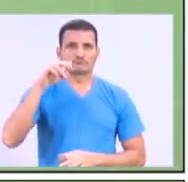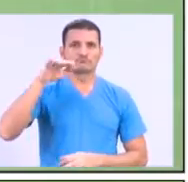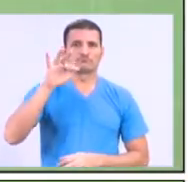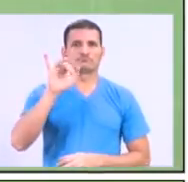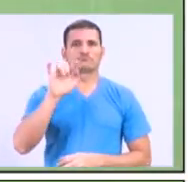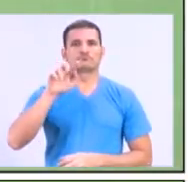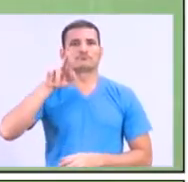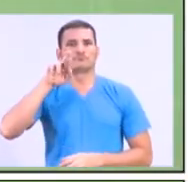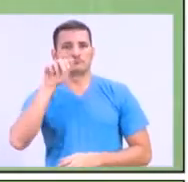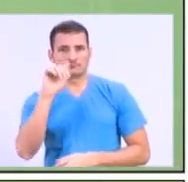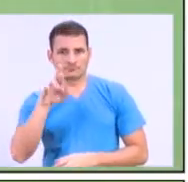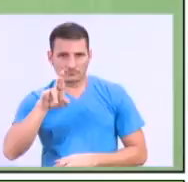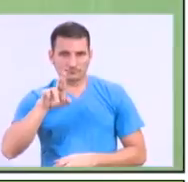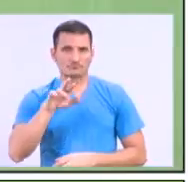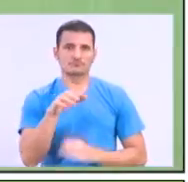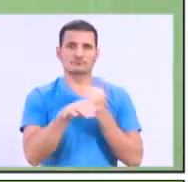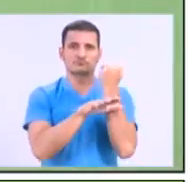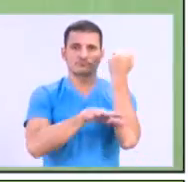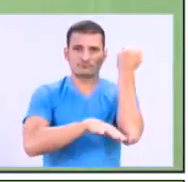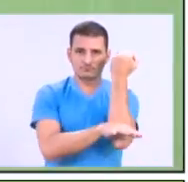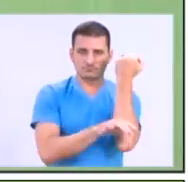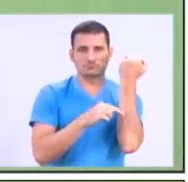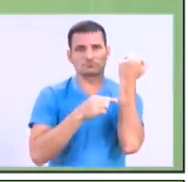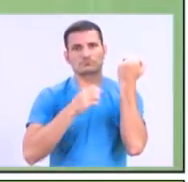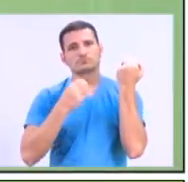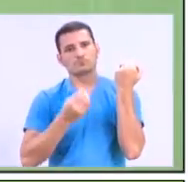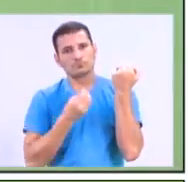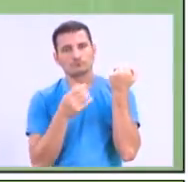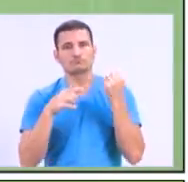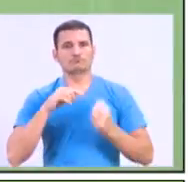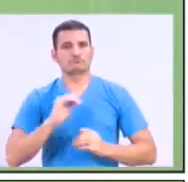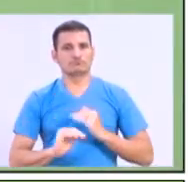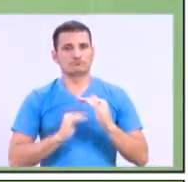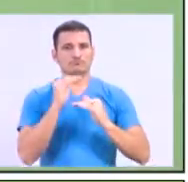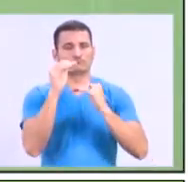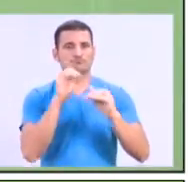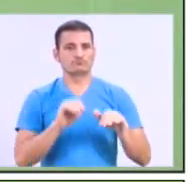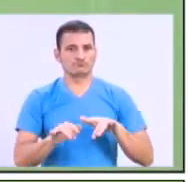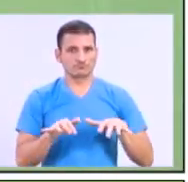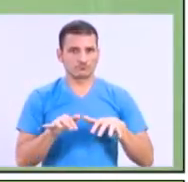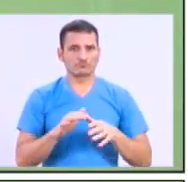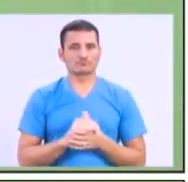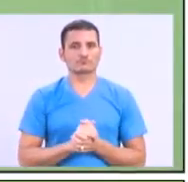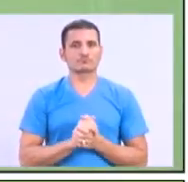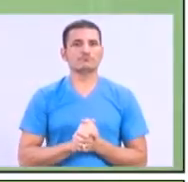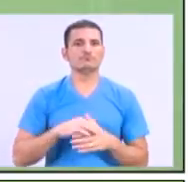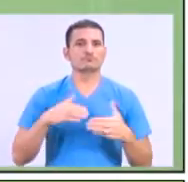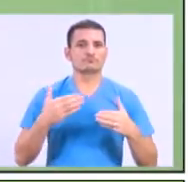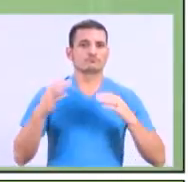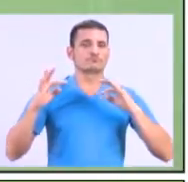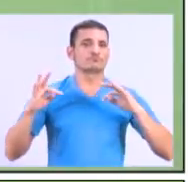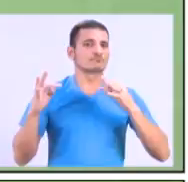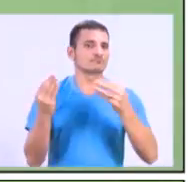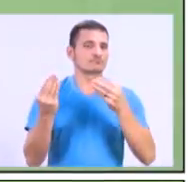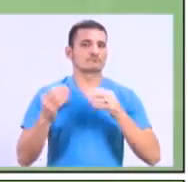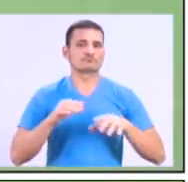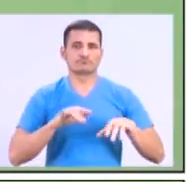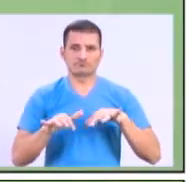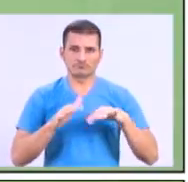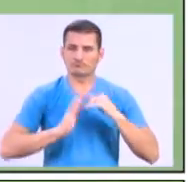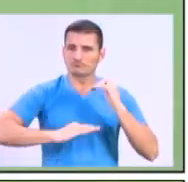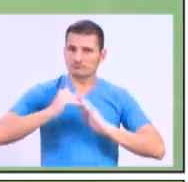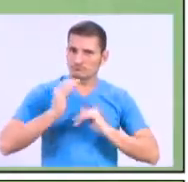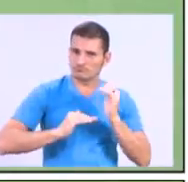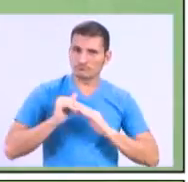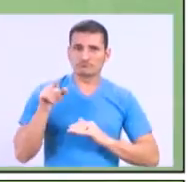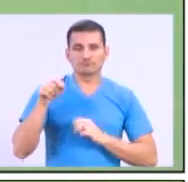ó, configuração do servidor local para desenvolvimento. Então, todo programador, quando vai desenvolver,